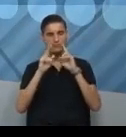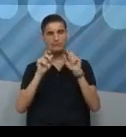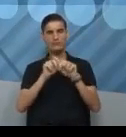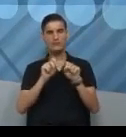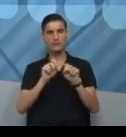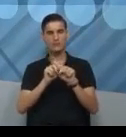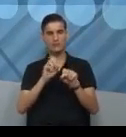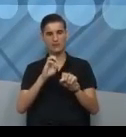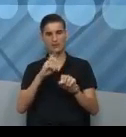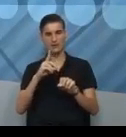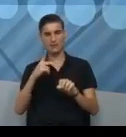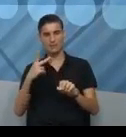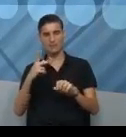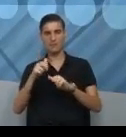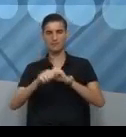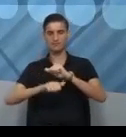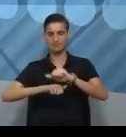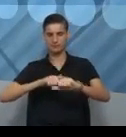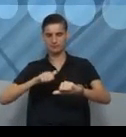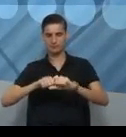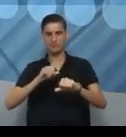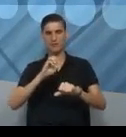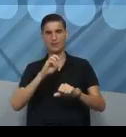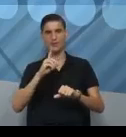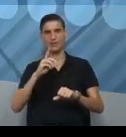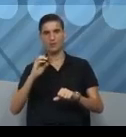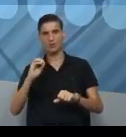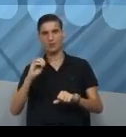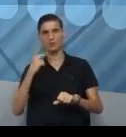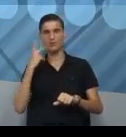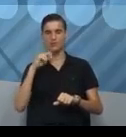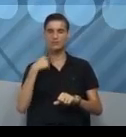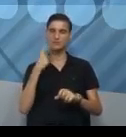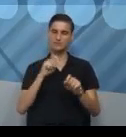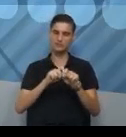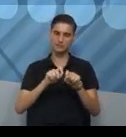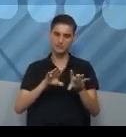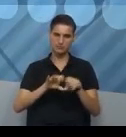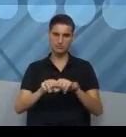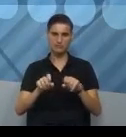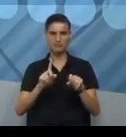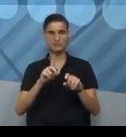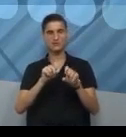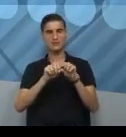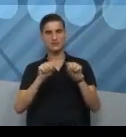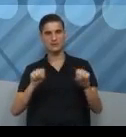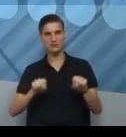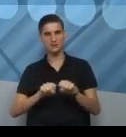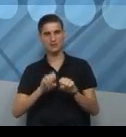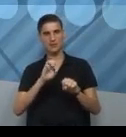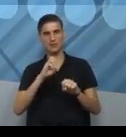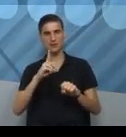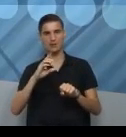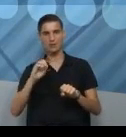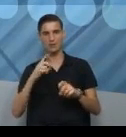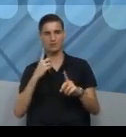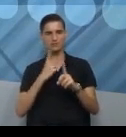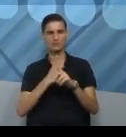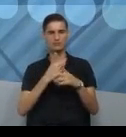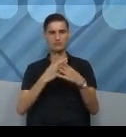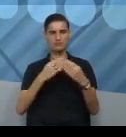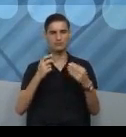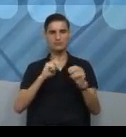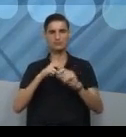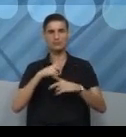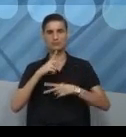que uma EDP torne-se uma EDO para que possa então formar um sistema de EDOs e encontrar a solução de